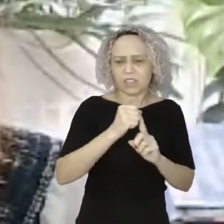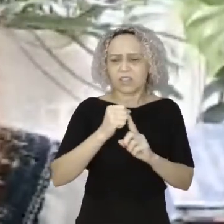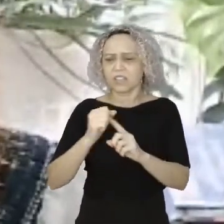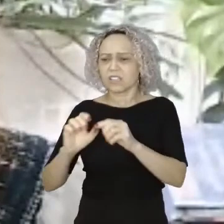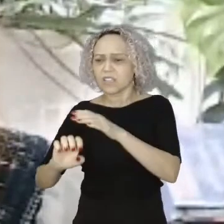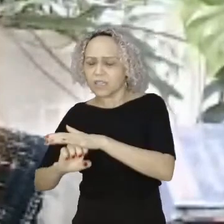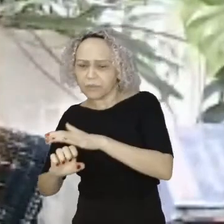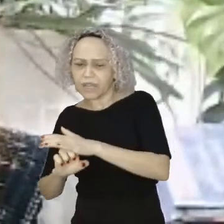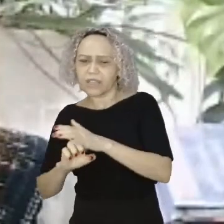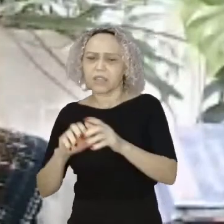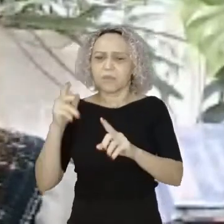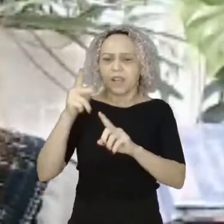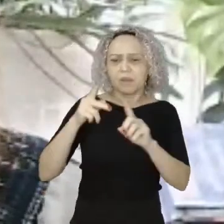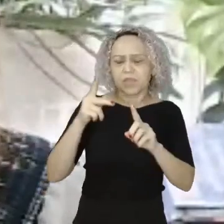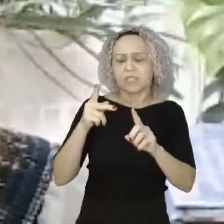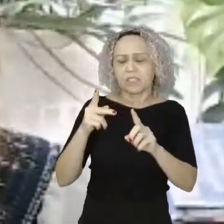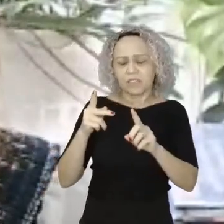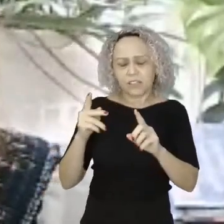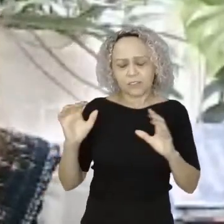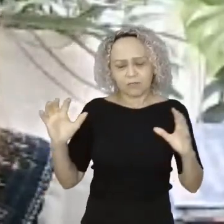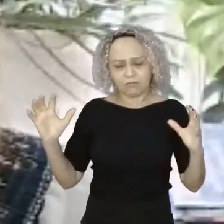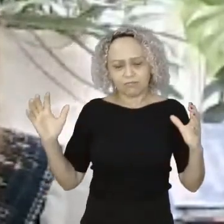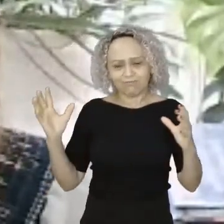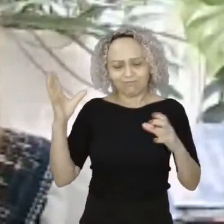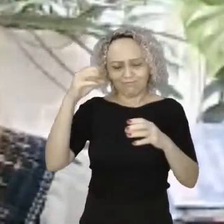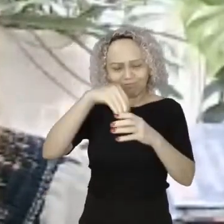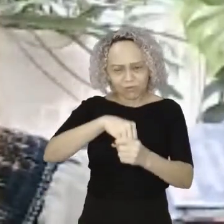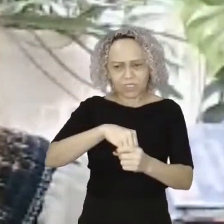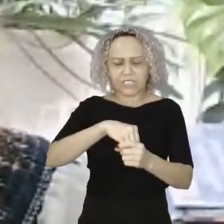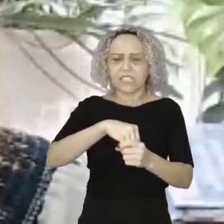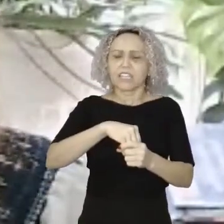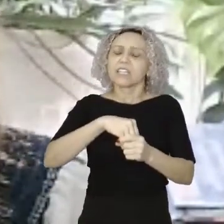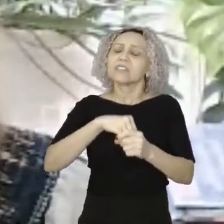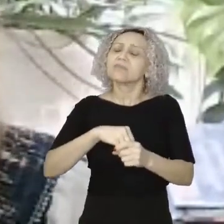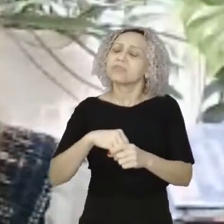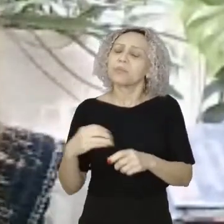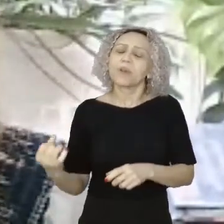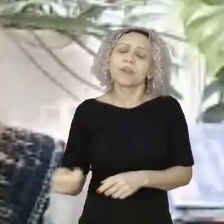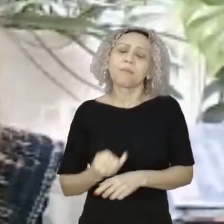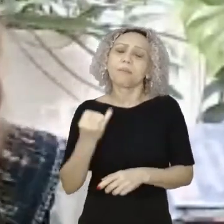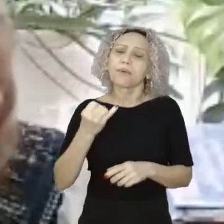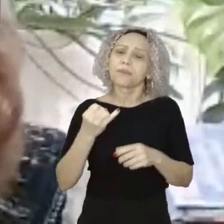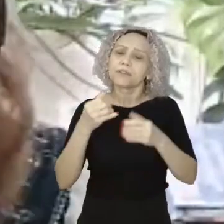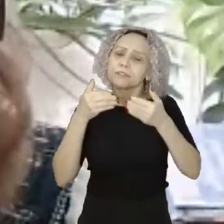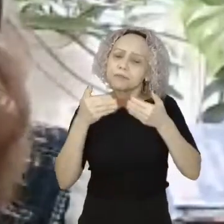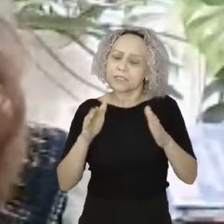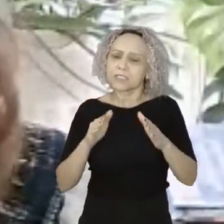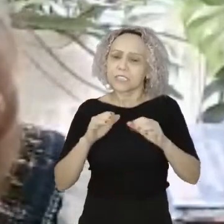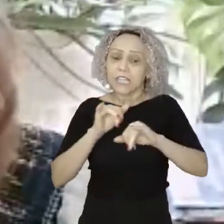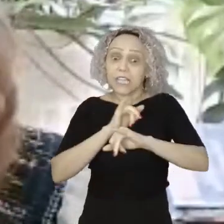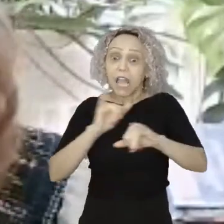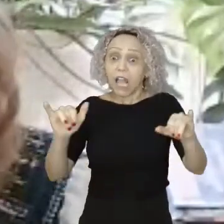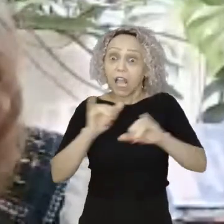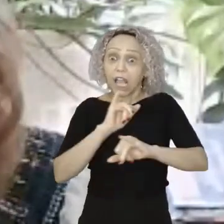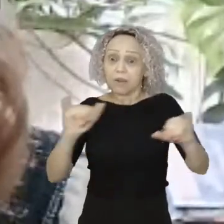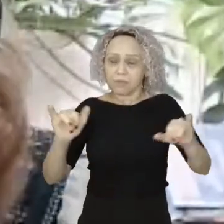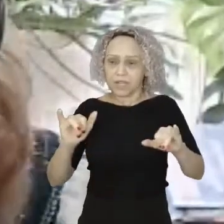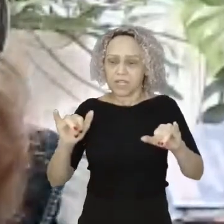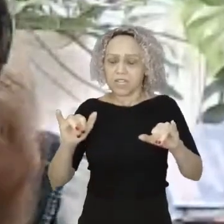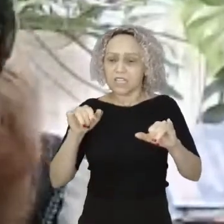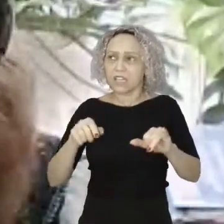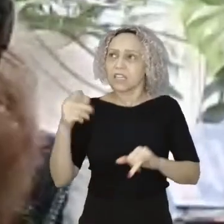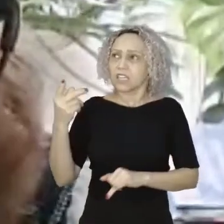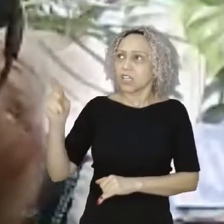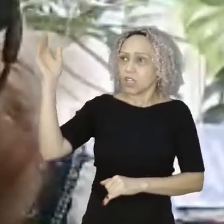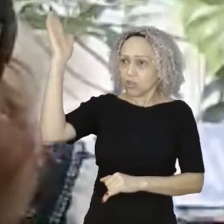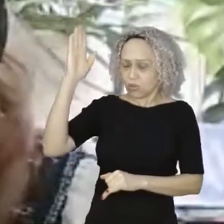Foi bastante importante o lançamento dessa campanha, do Brasil